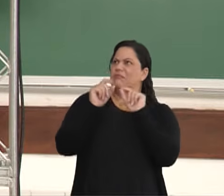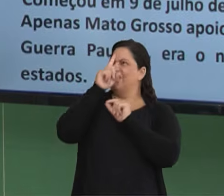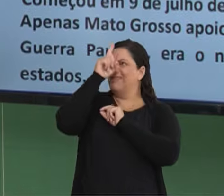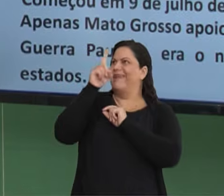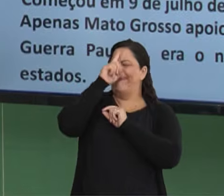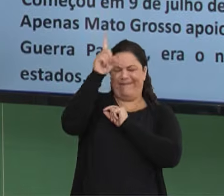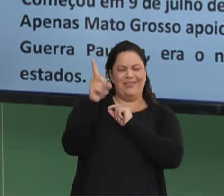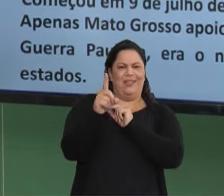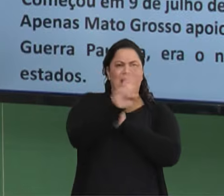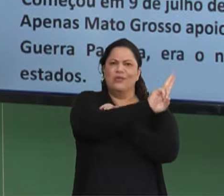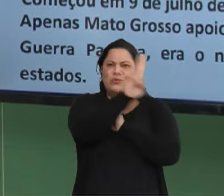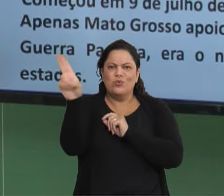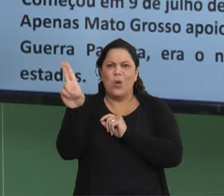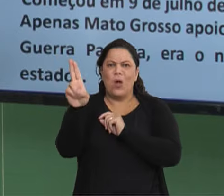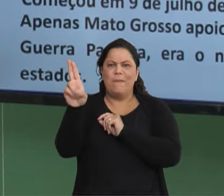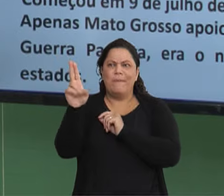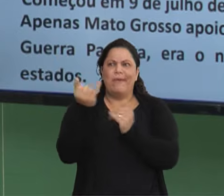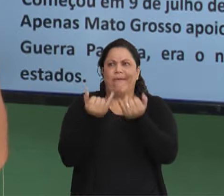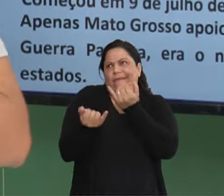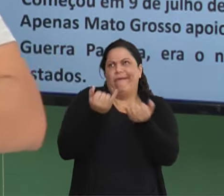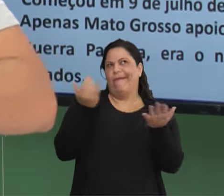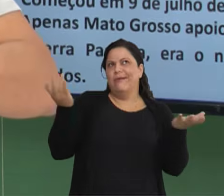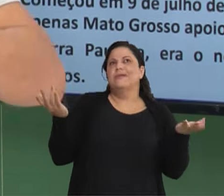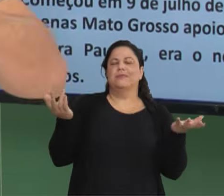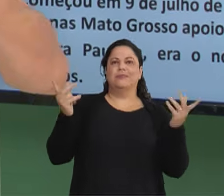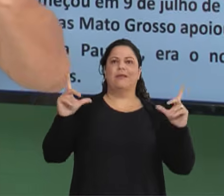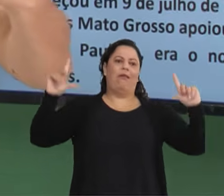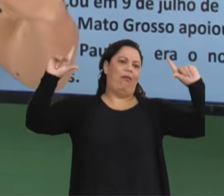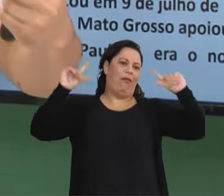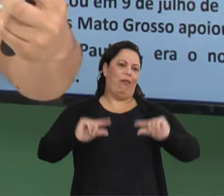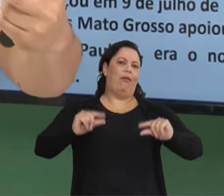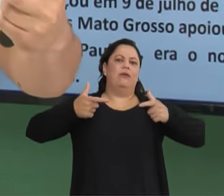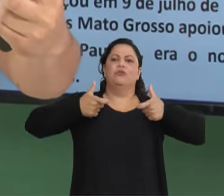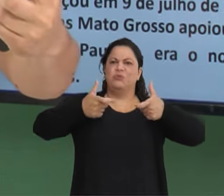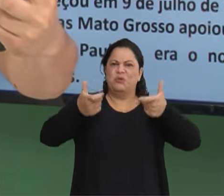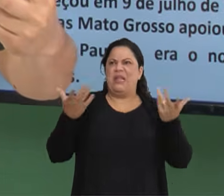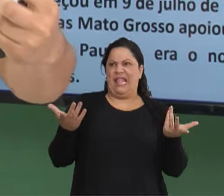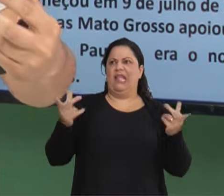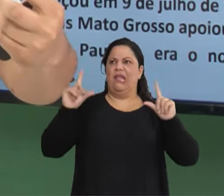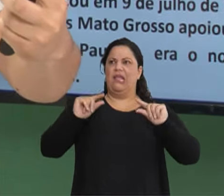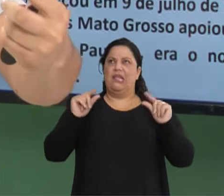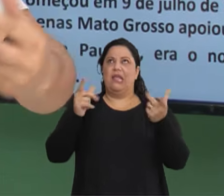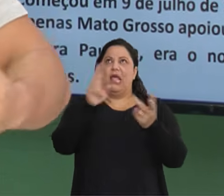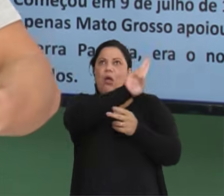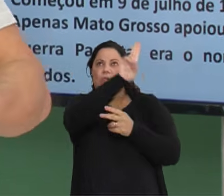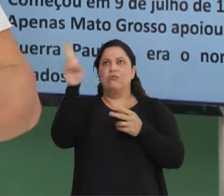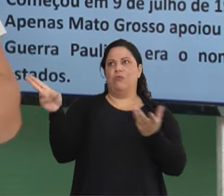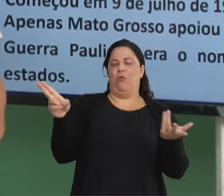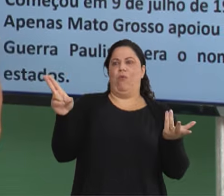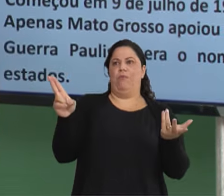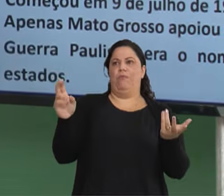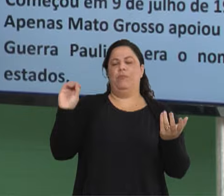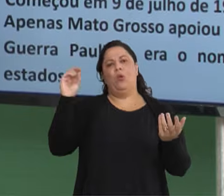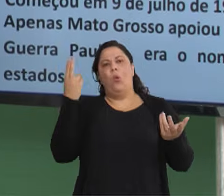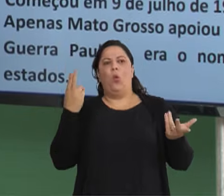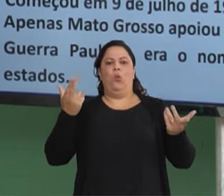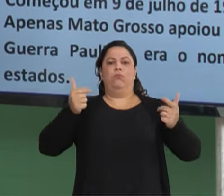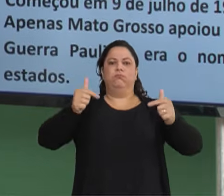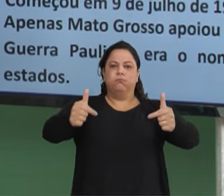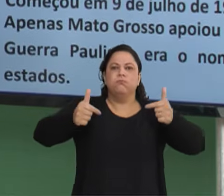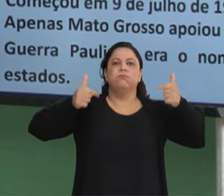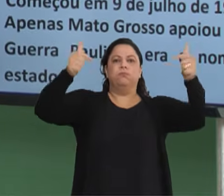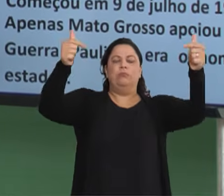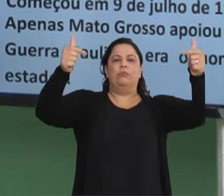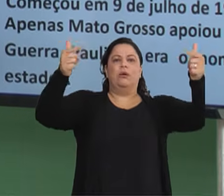tem muito a ver com diminuir um pouco a guerra ou aumentar a luta aí nessa guerra. Então, em São